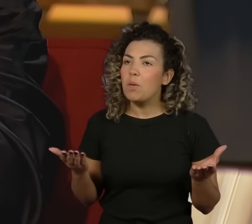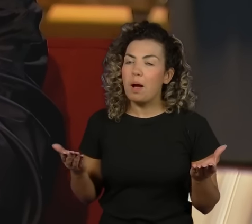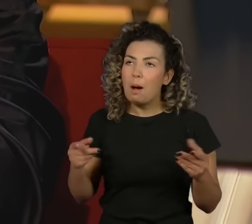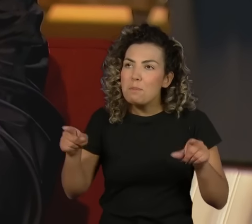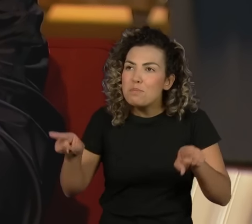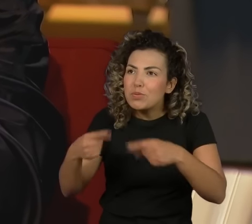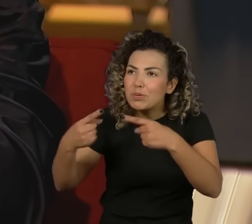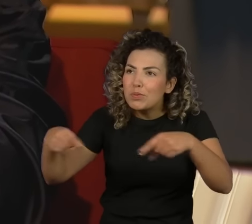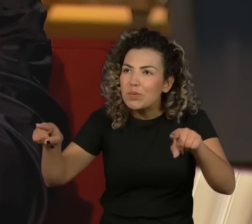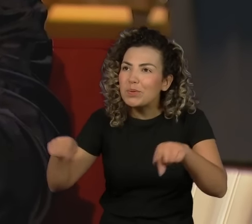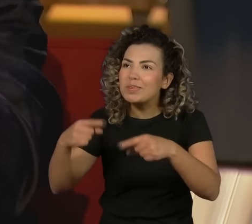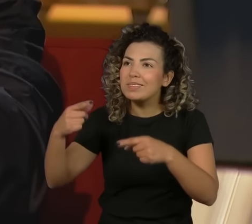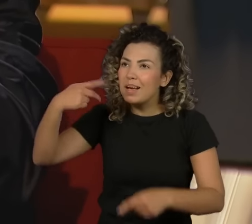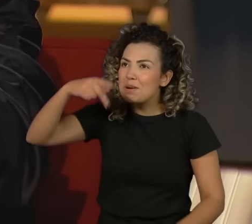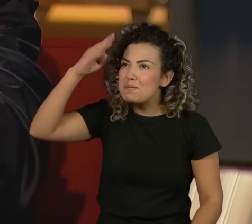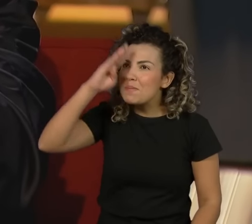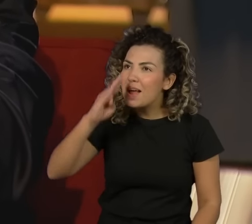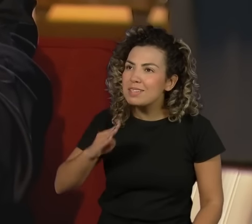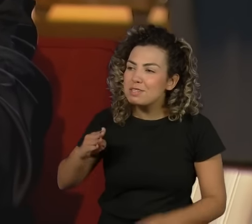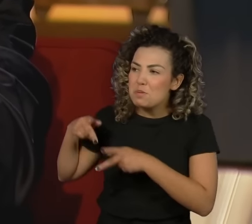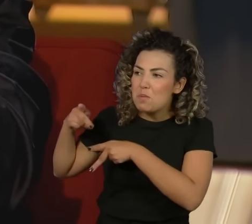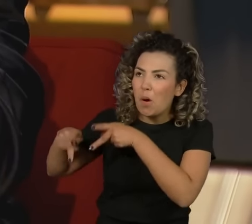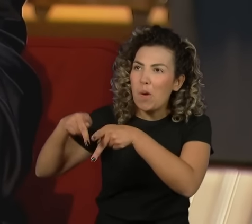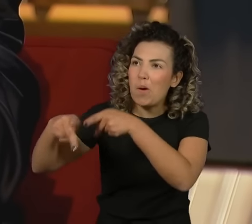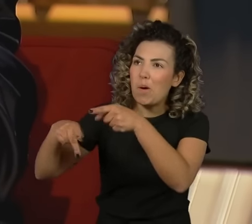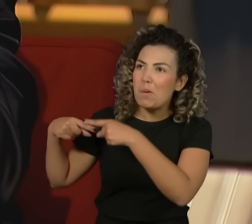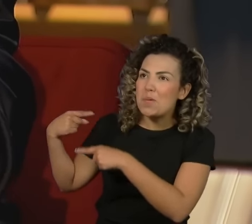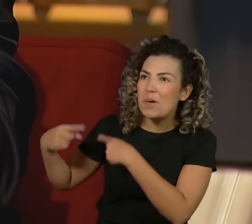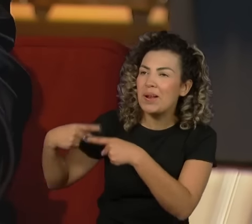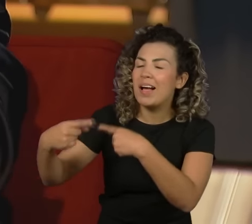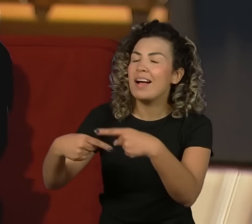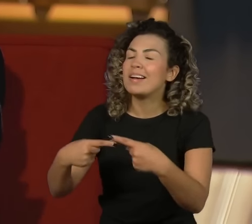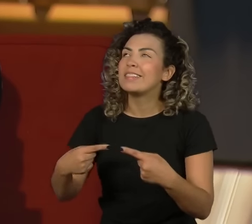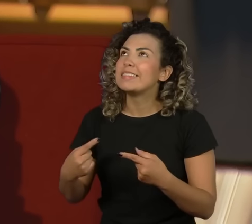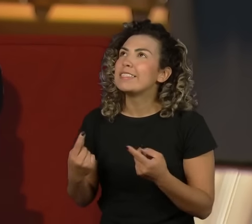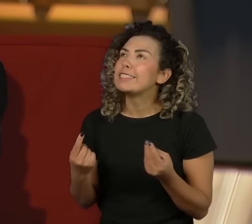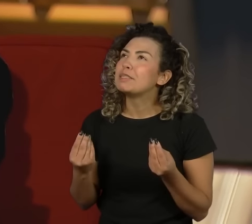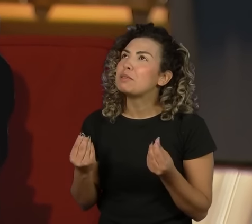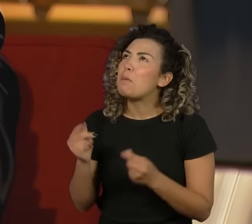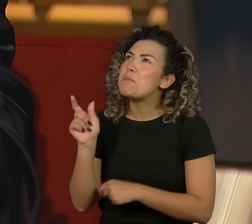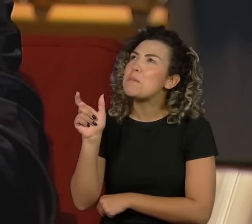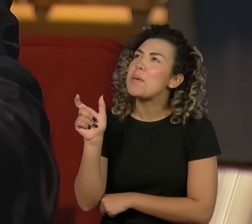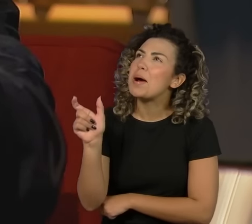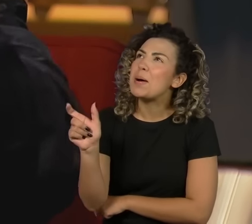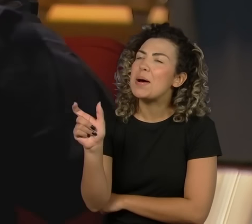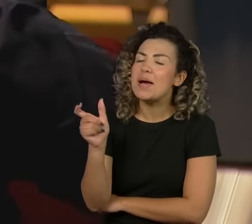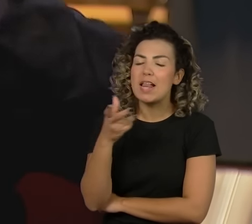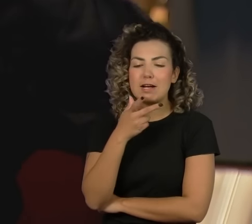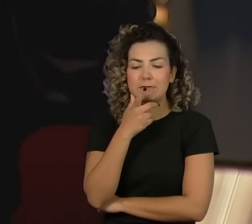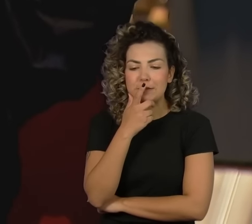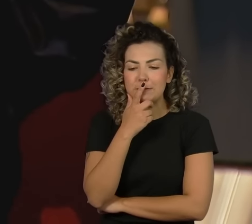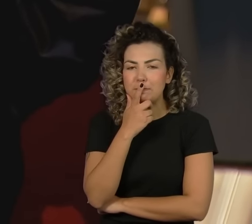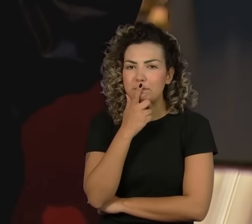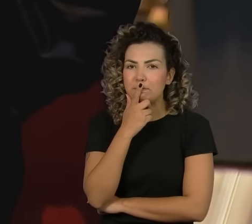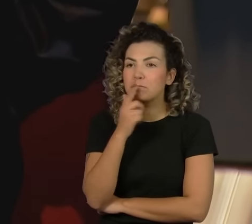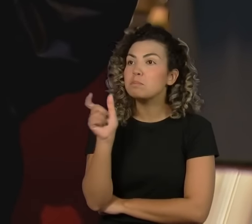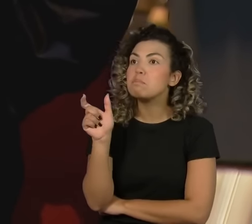popular brasileira tem talvez a palavra que melhor expresse essa aventura é